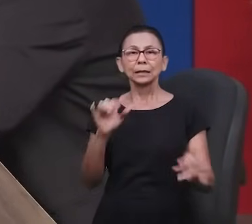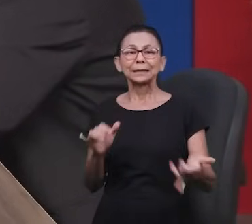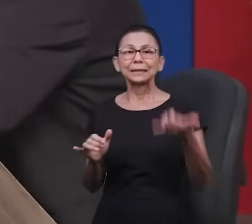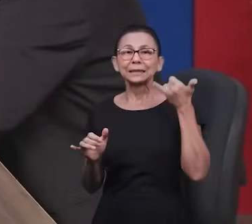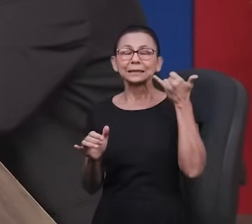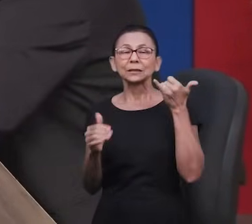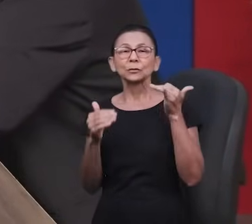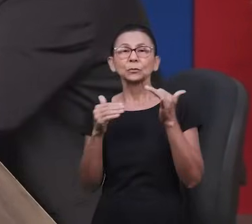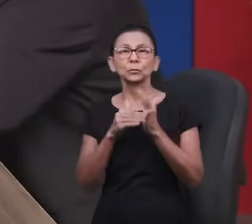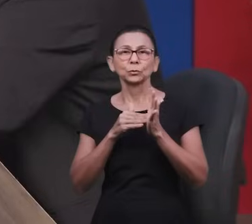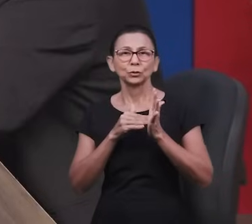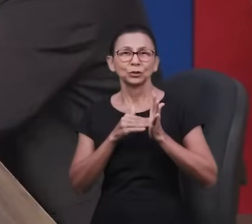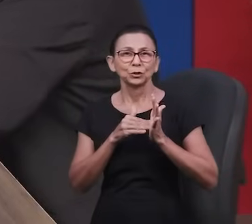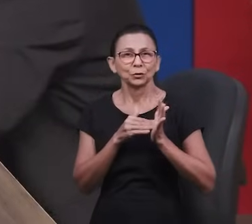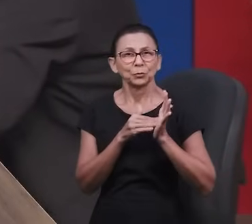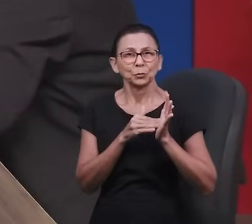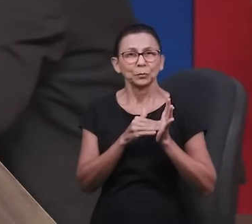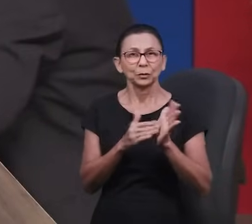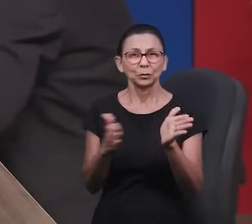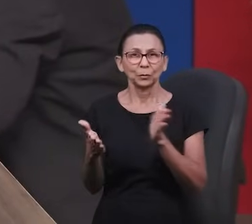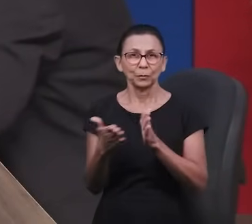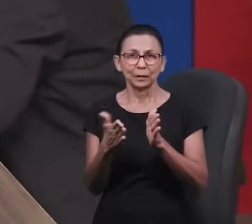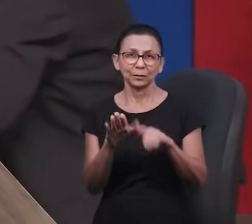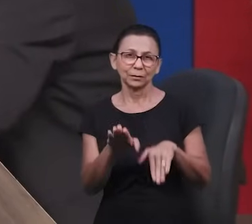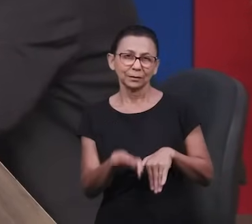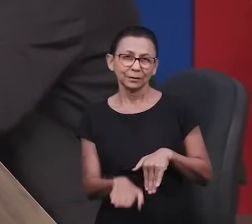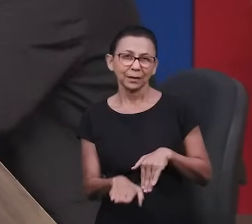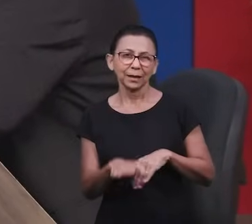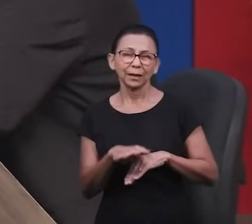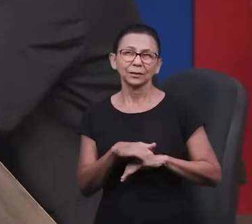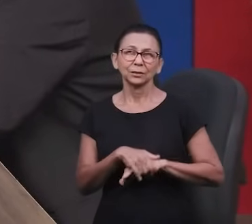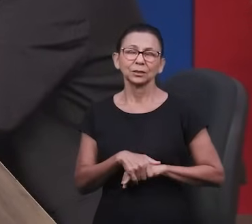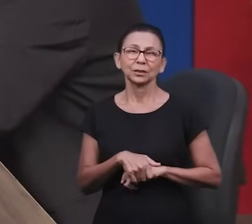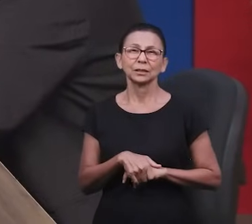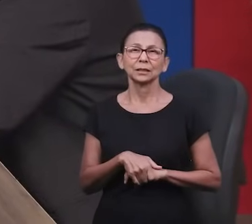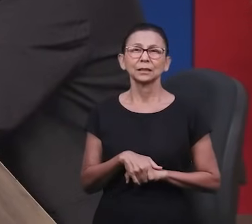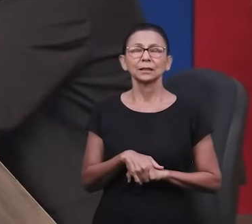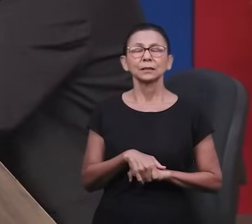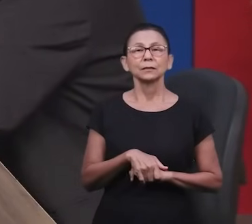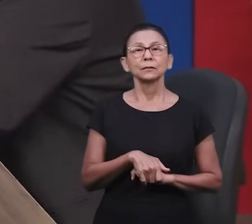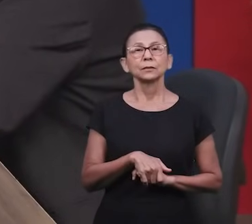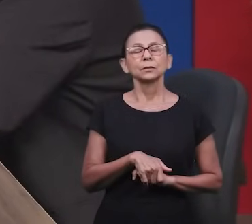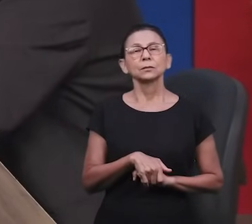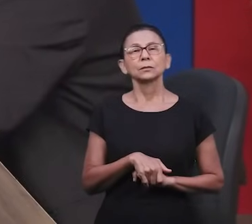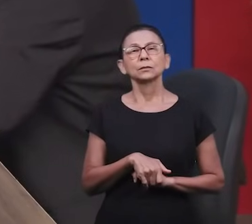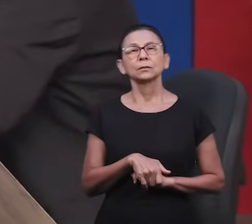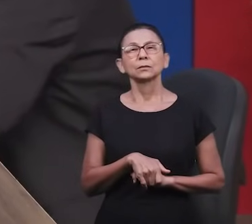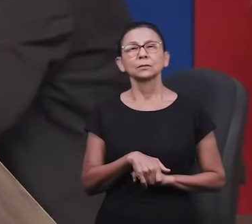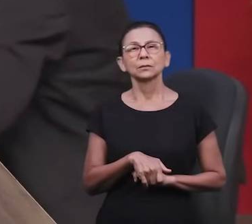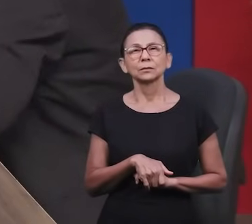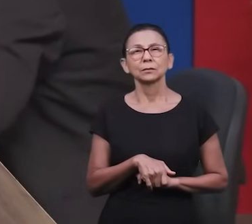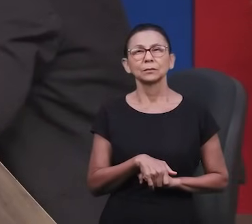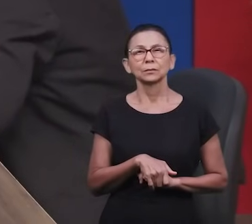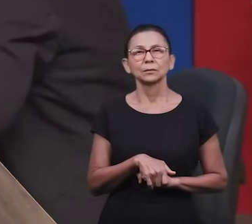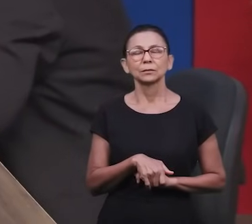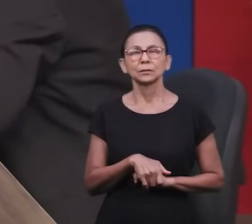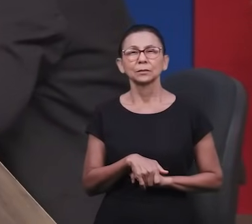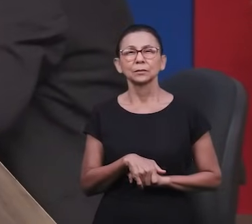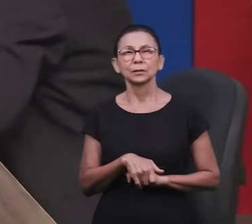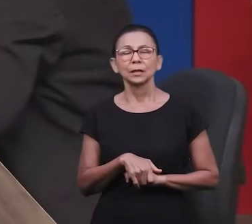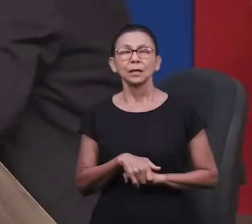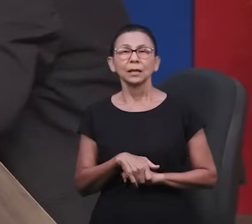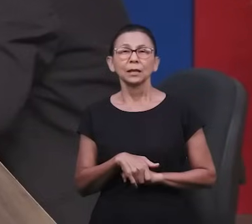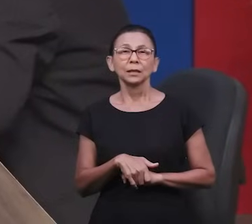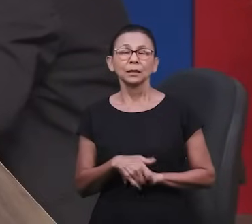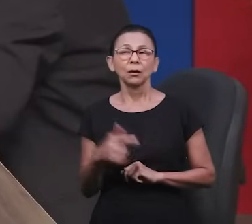foi a última ligação do meu plantão ontem. Ela me ligou, era 22 horas, eu estava já para